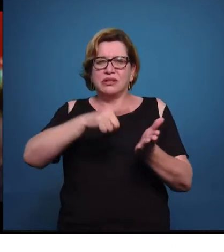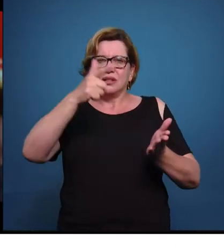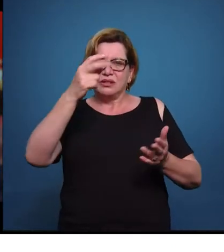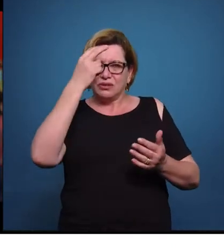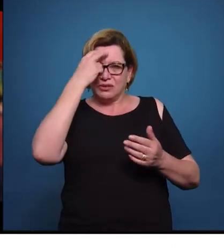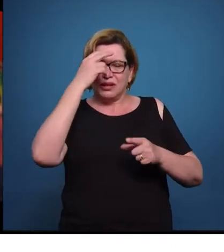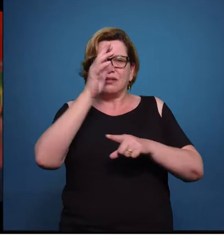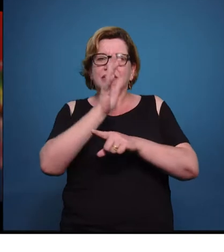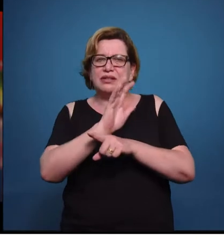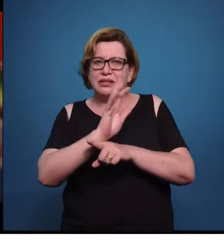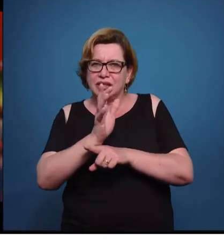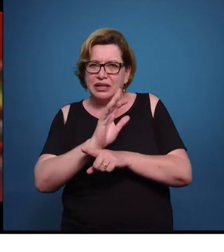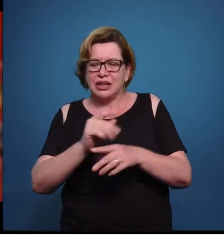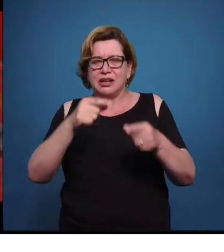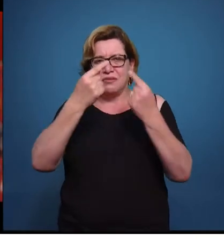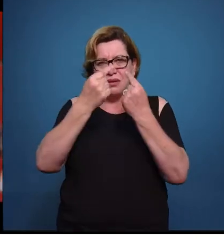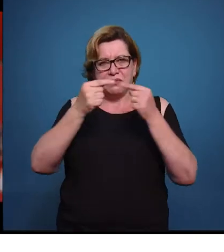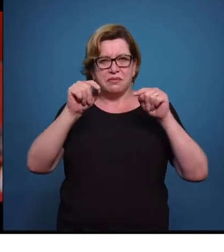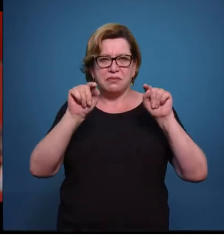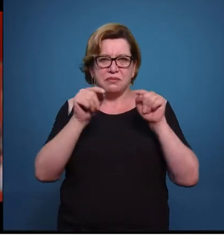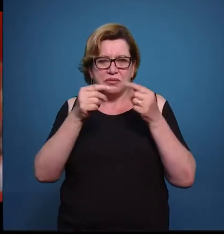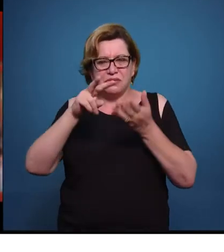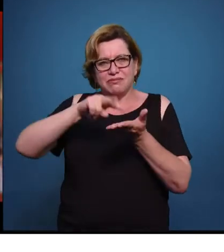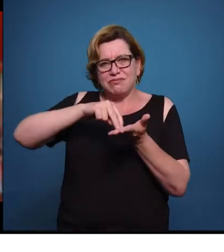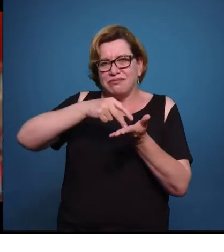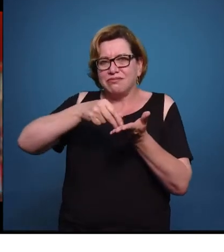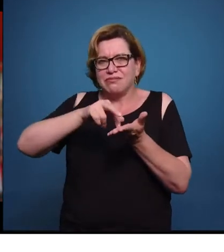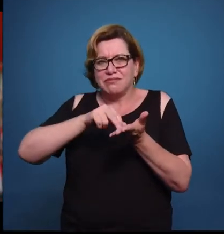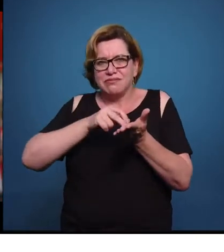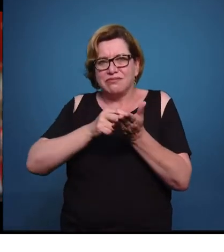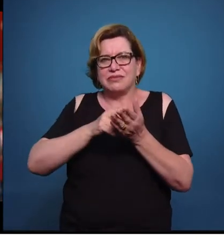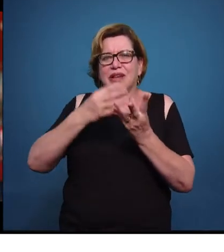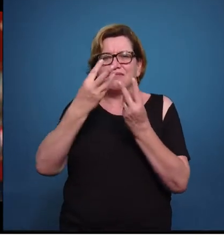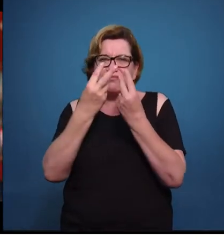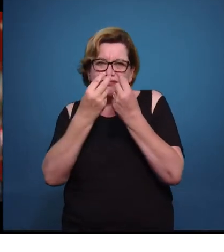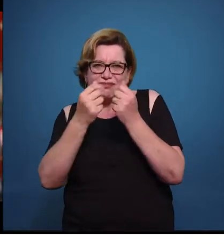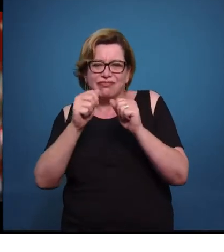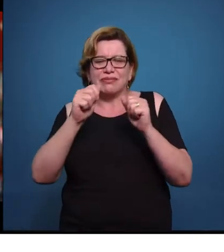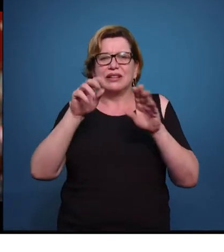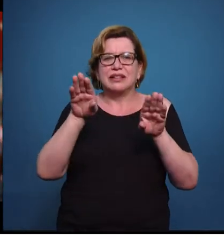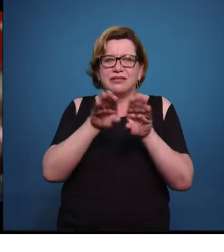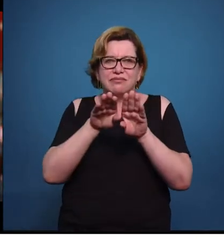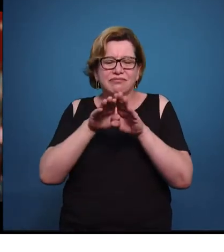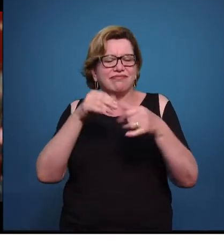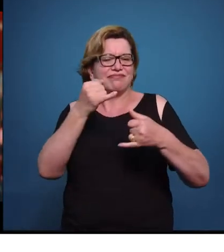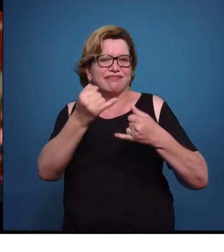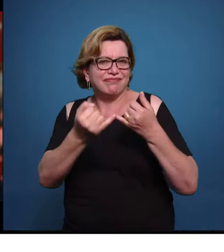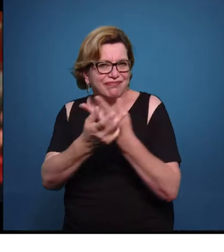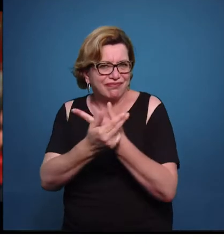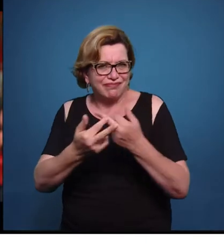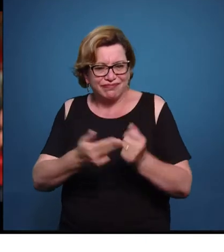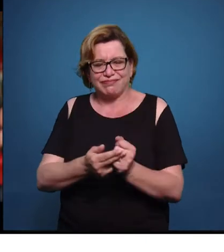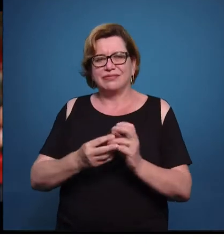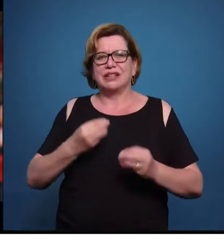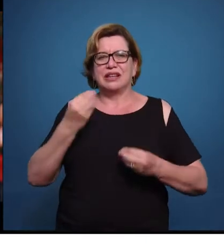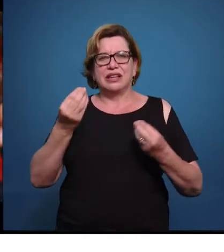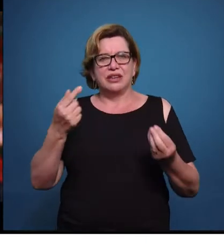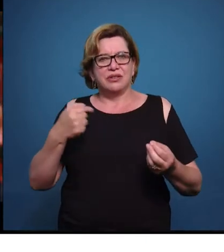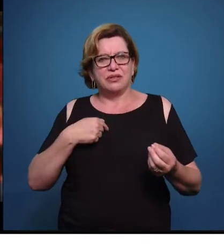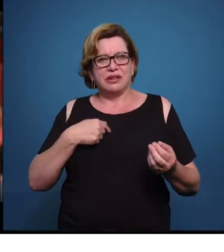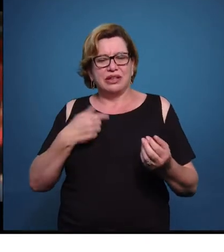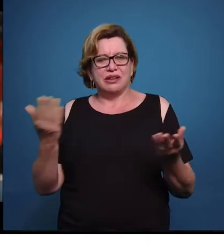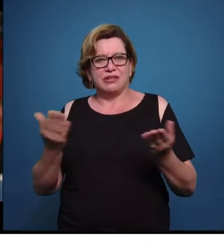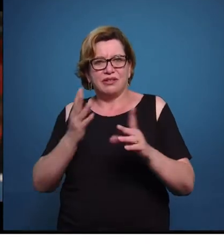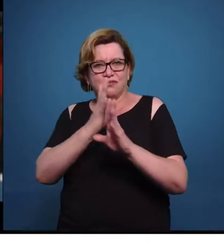sobre cinema, sobre música, dança, artes plásticas, entretenimento de uma maneira geral. Eu estou aqui na fila